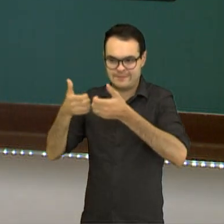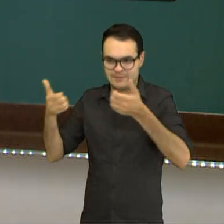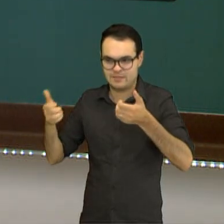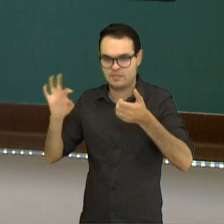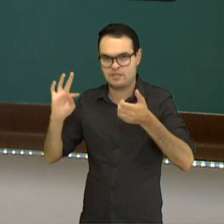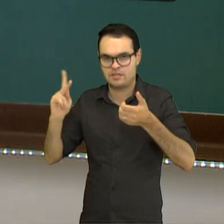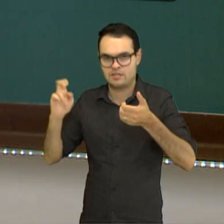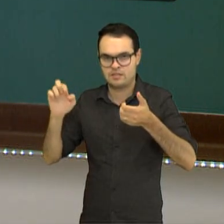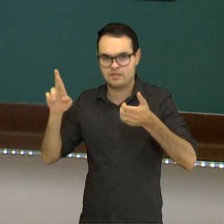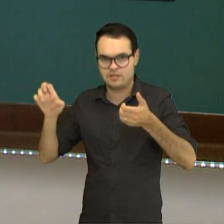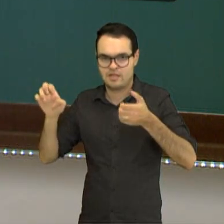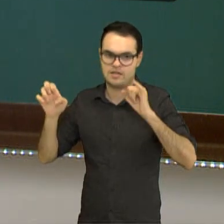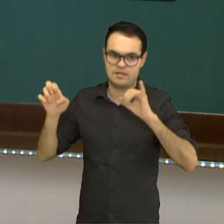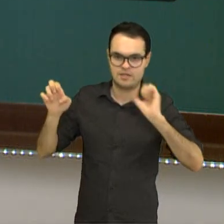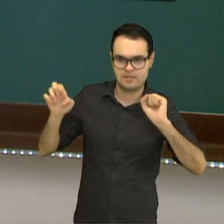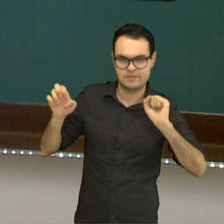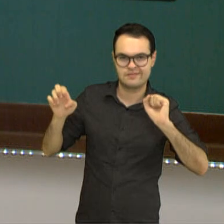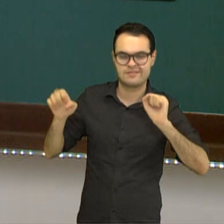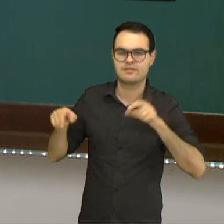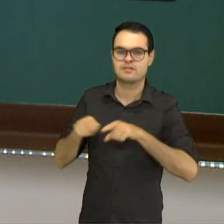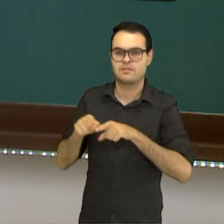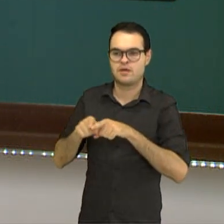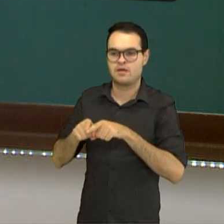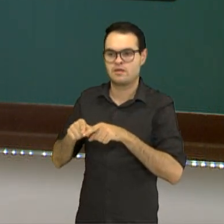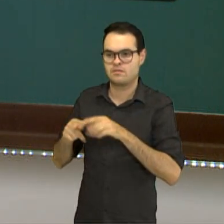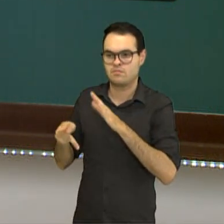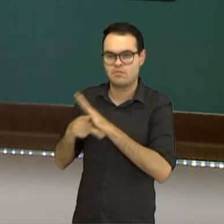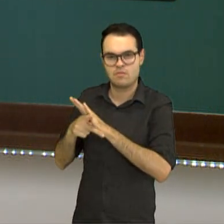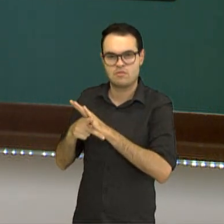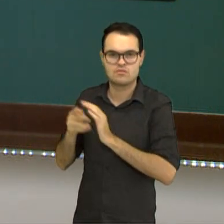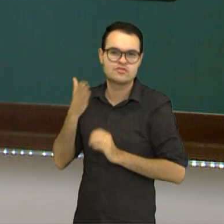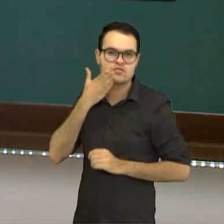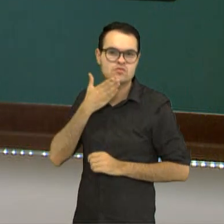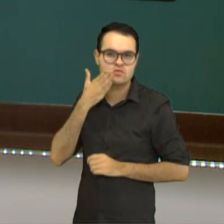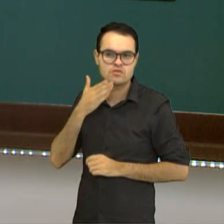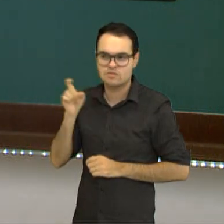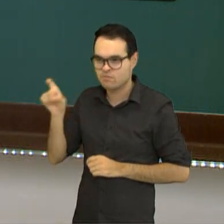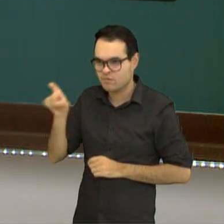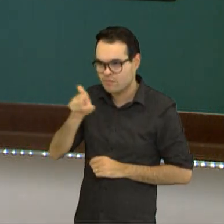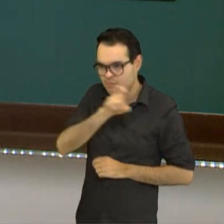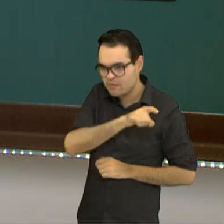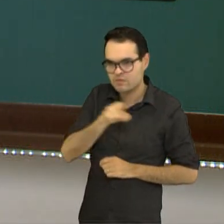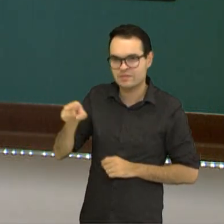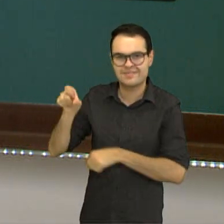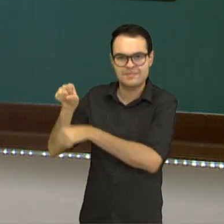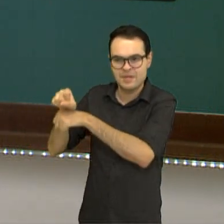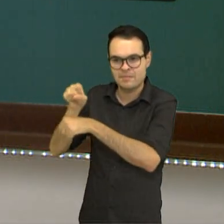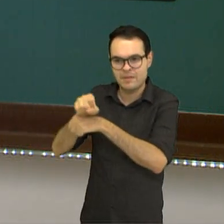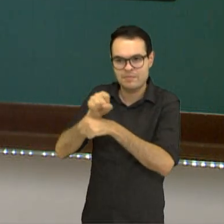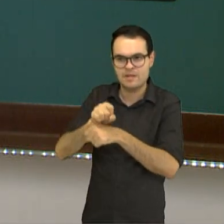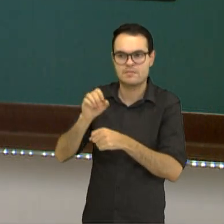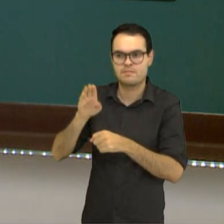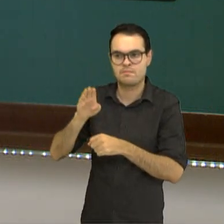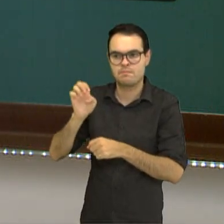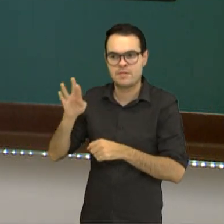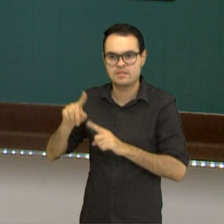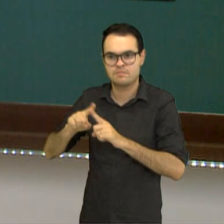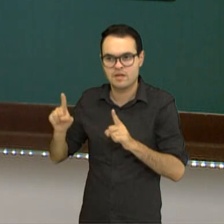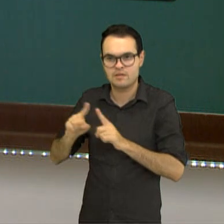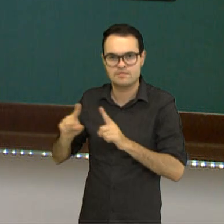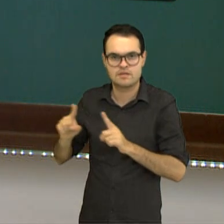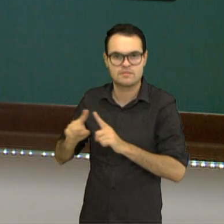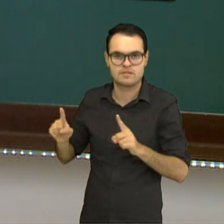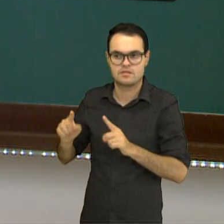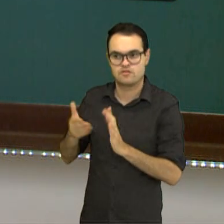discursor markers, os marcadores de discurso que nós vimos, né? Aquelas repetitions, hesitations, but, por exemplo, né?